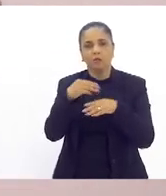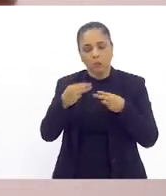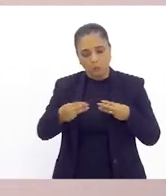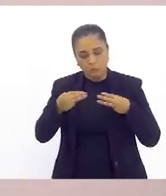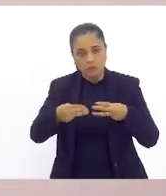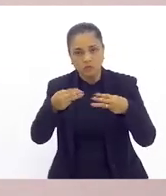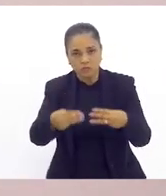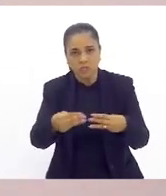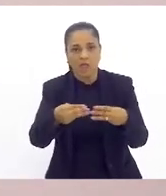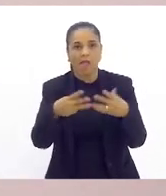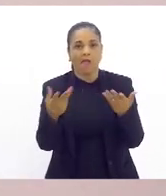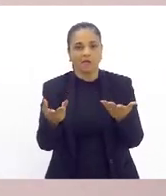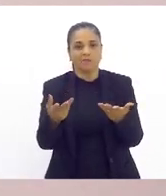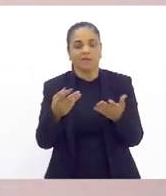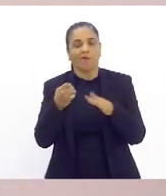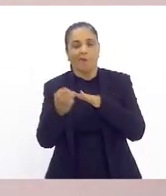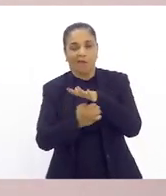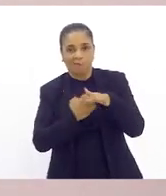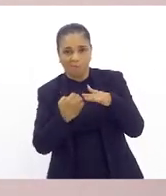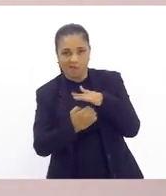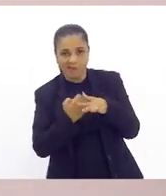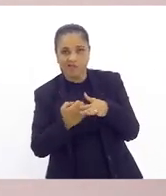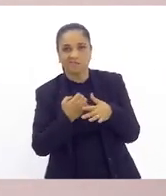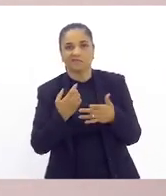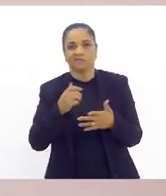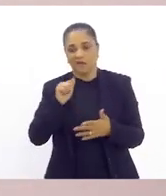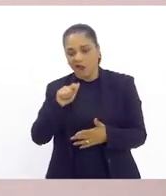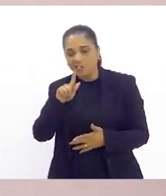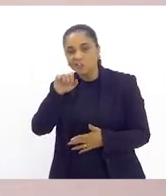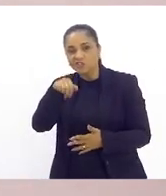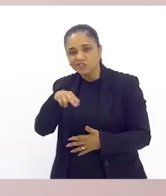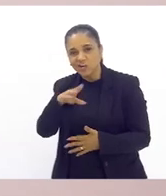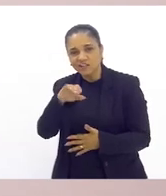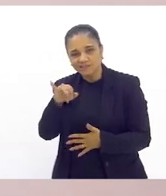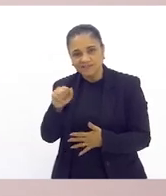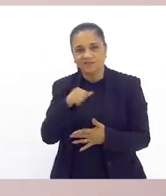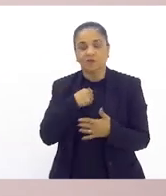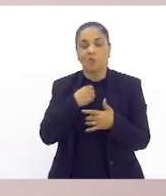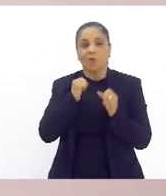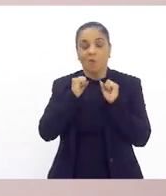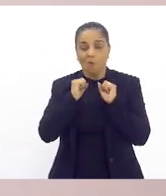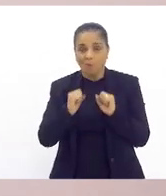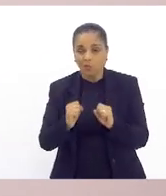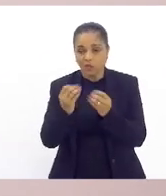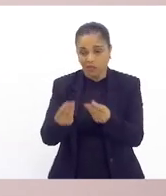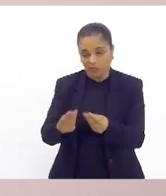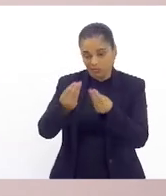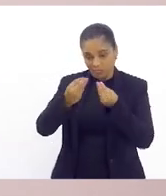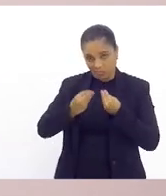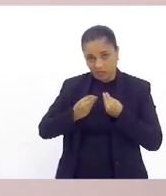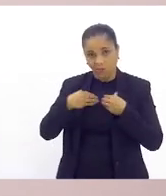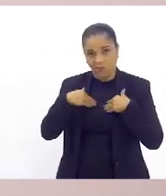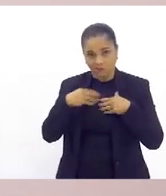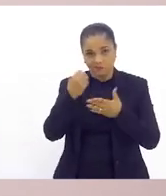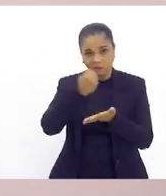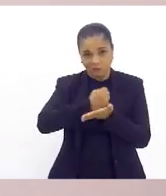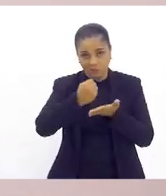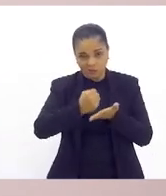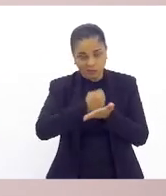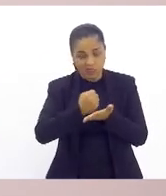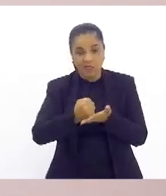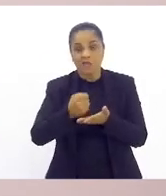ministério com a própria agência enfim a gente precisa que o poder concedente enxergue que não dá para